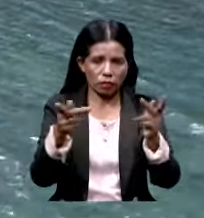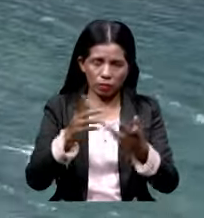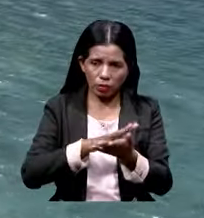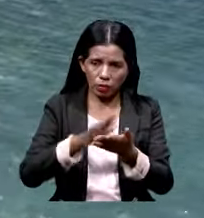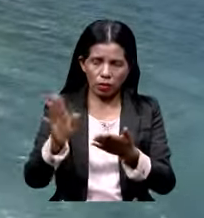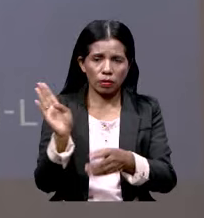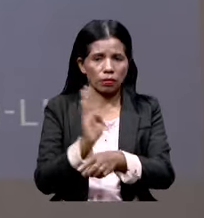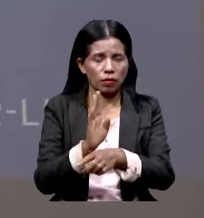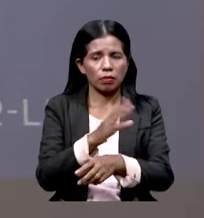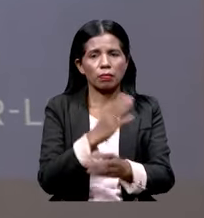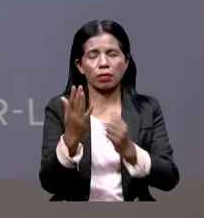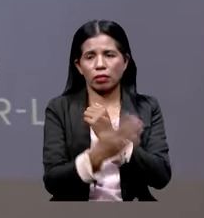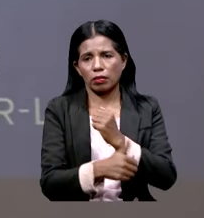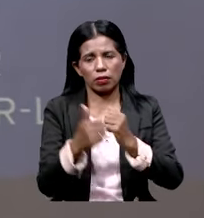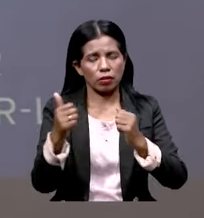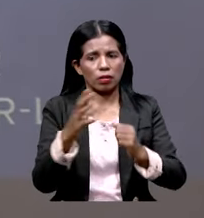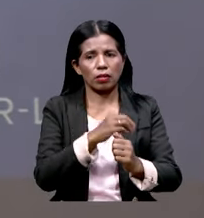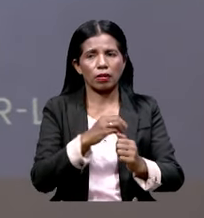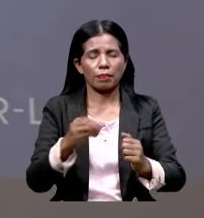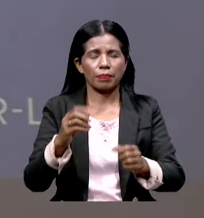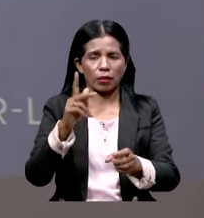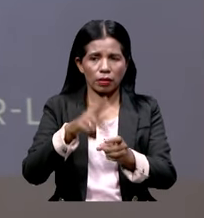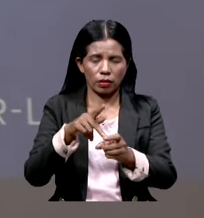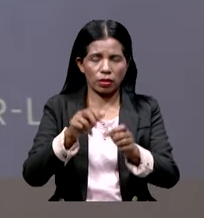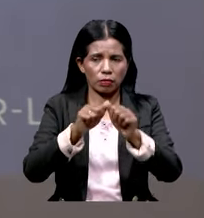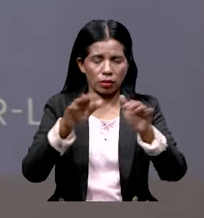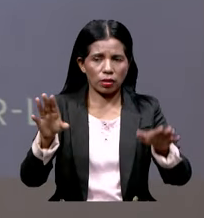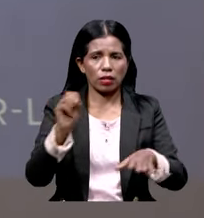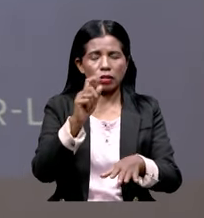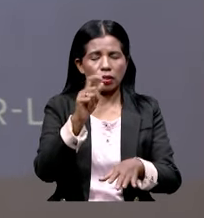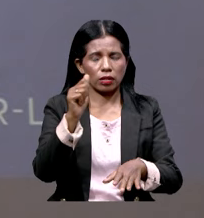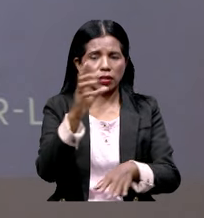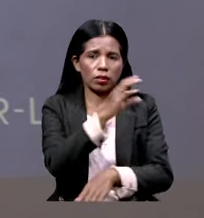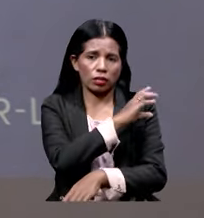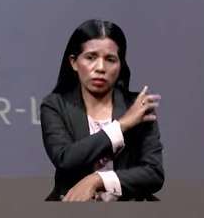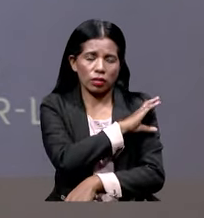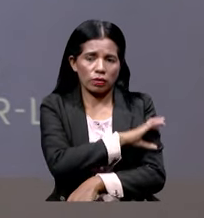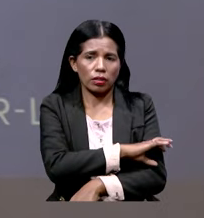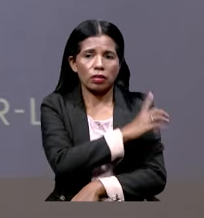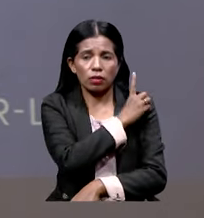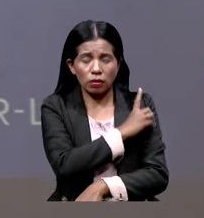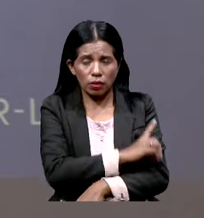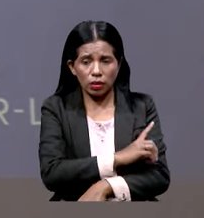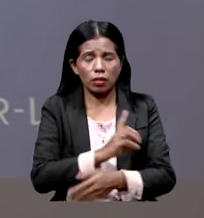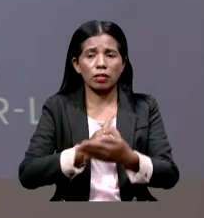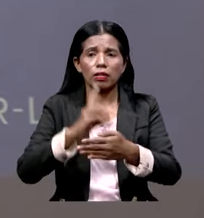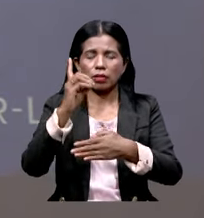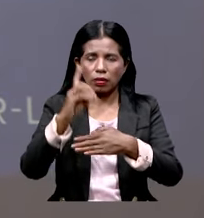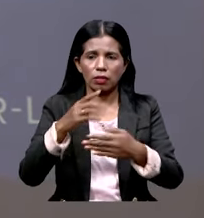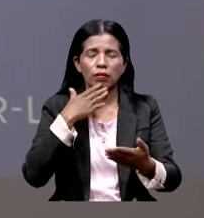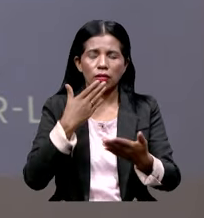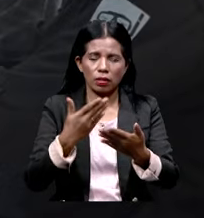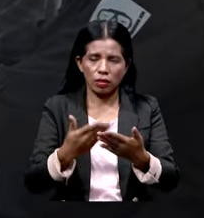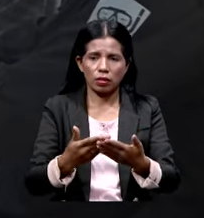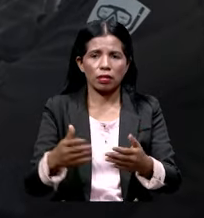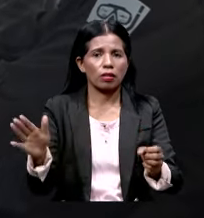negocio estrangeiro, petróleo, administração estatal, defesa no segurança, para desenvolvimento no vegetal sucesso no